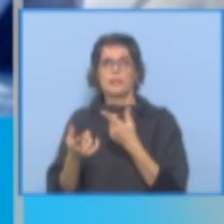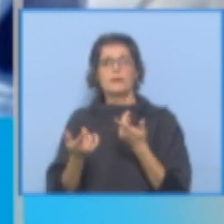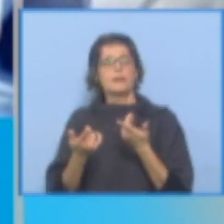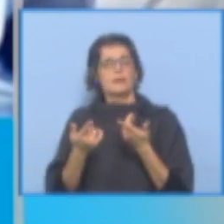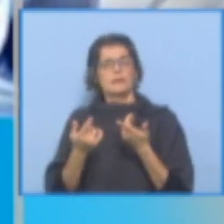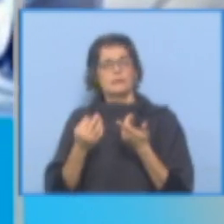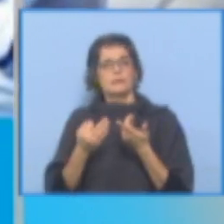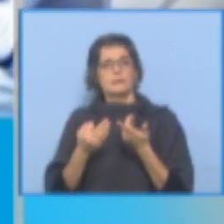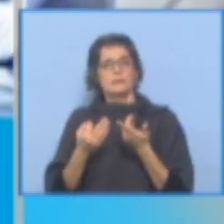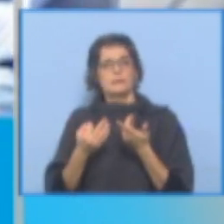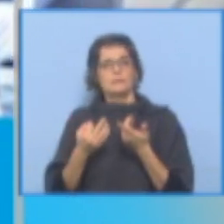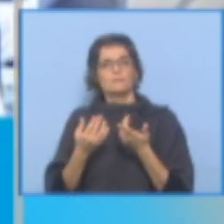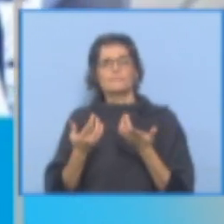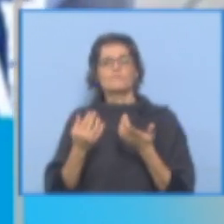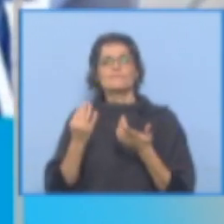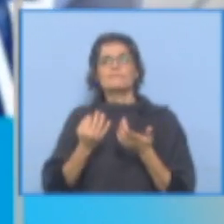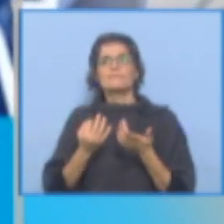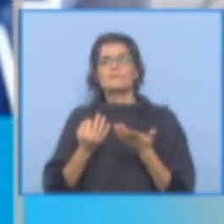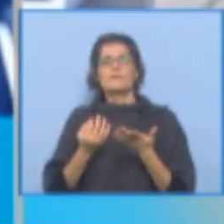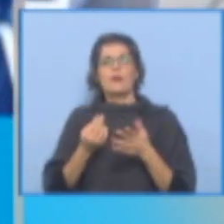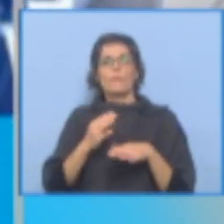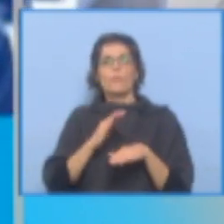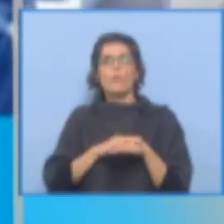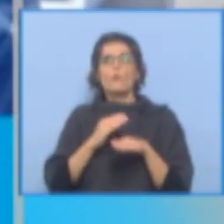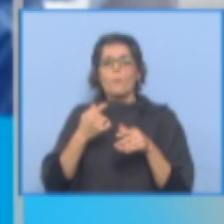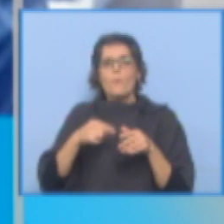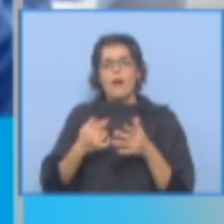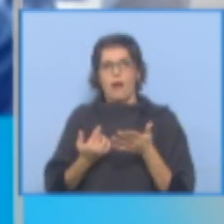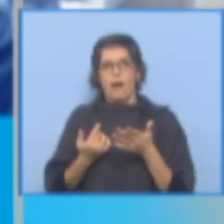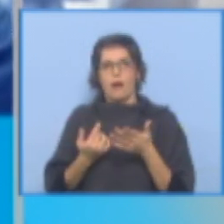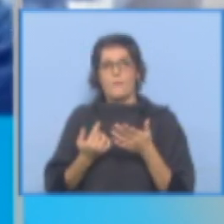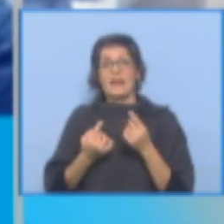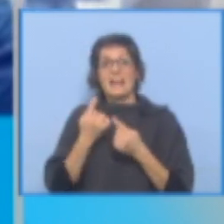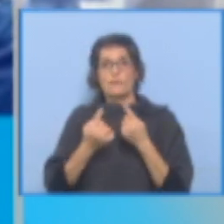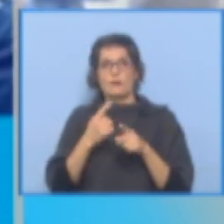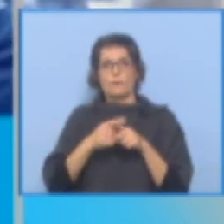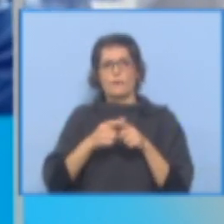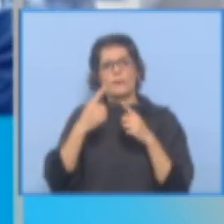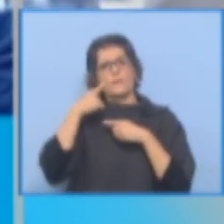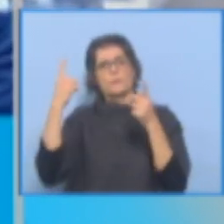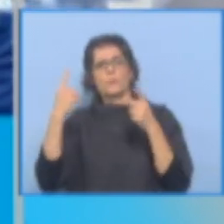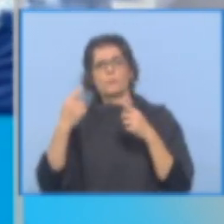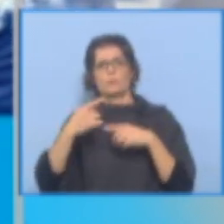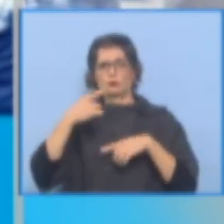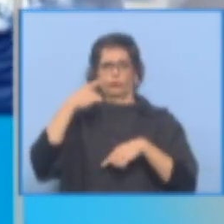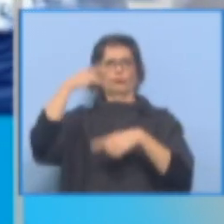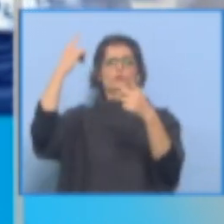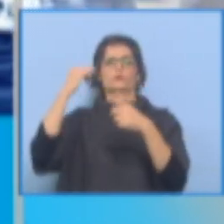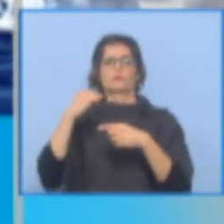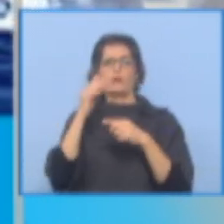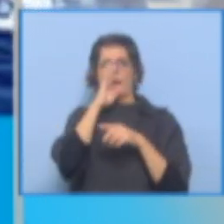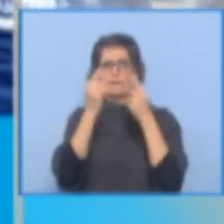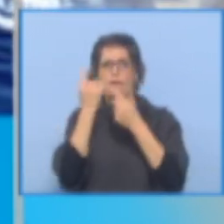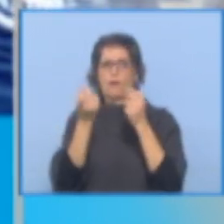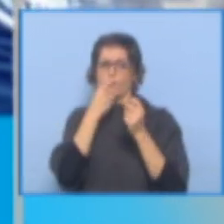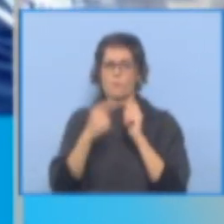de... digamos, mais uma vez, servindo-nos daquilo que é a figura do interesse público, de denunciar uma série de coisas que